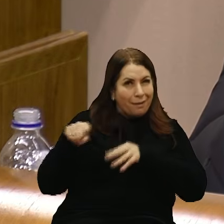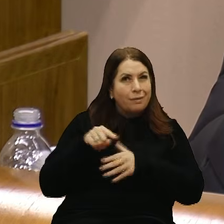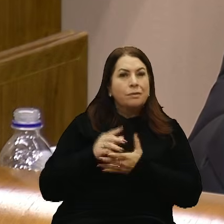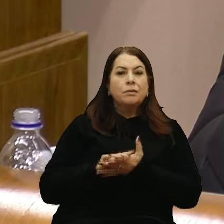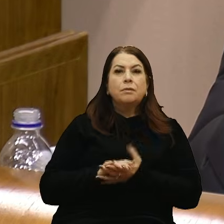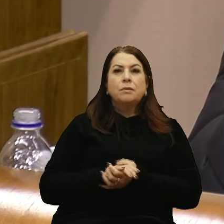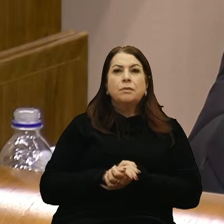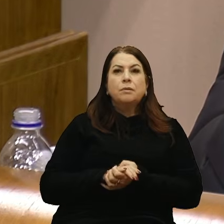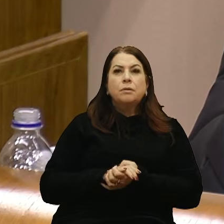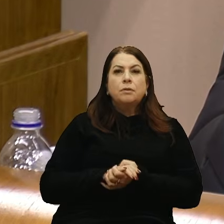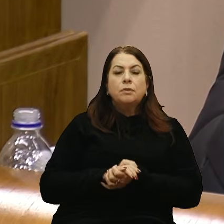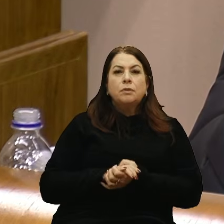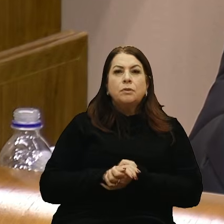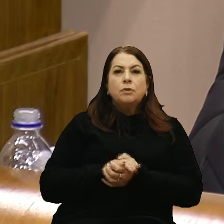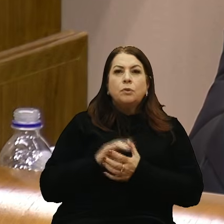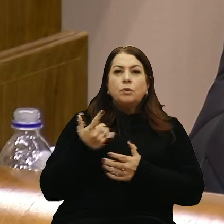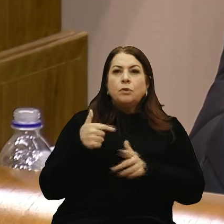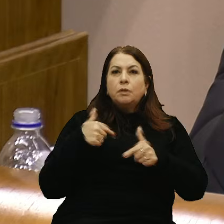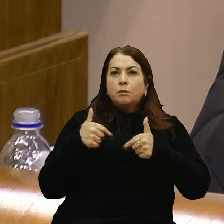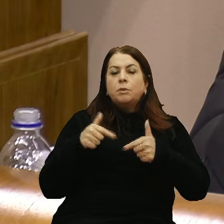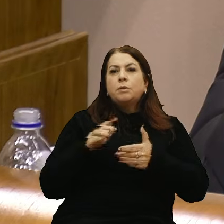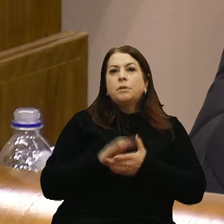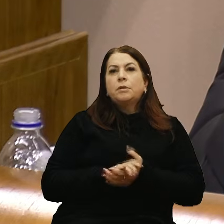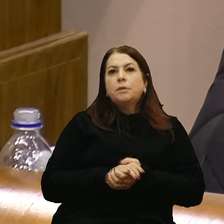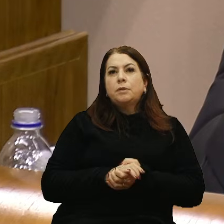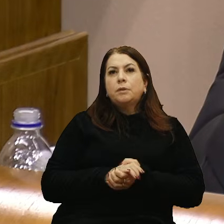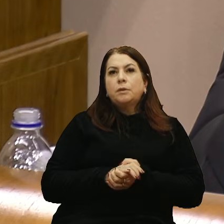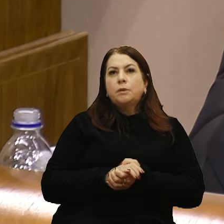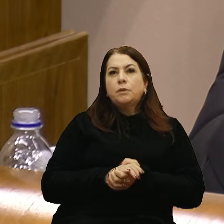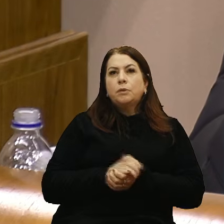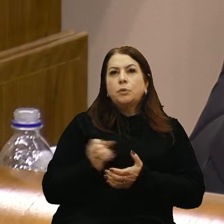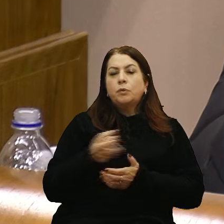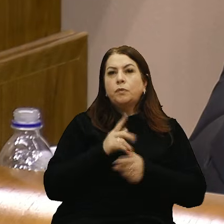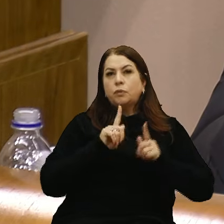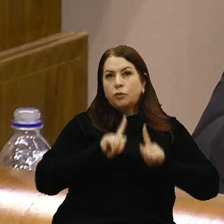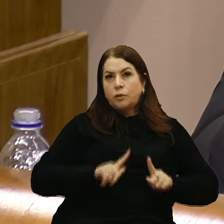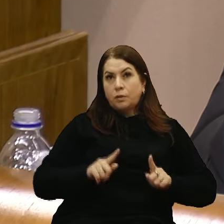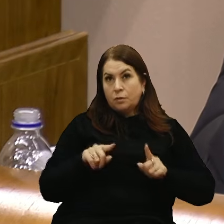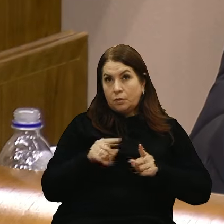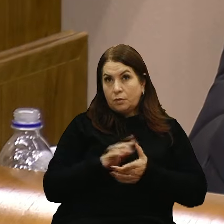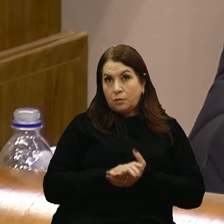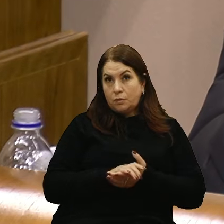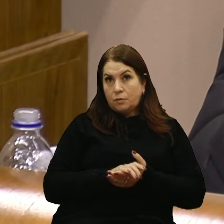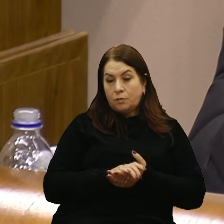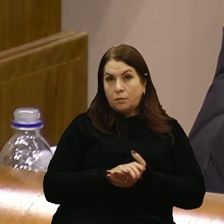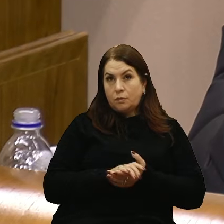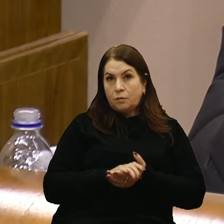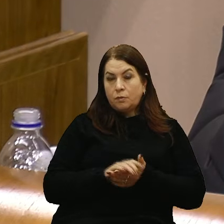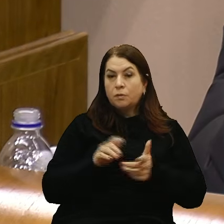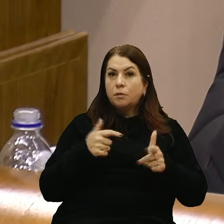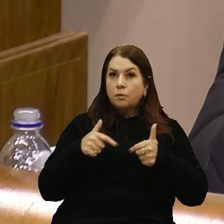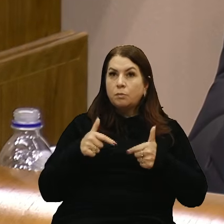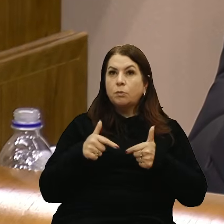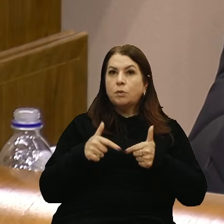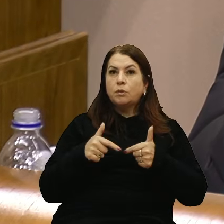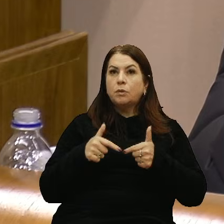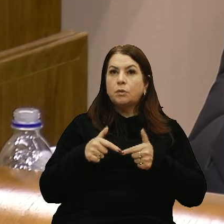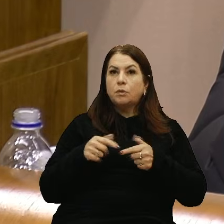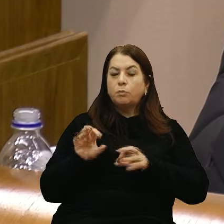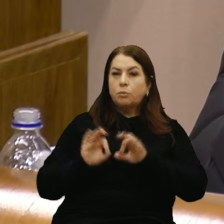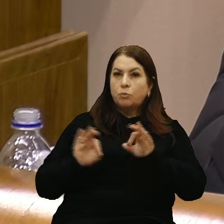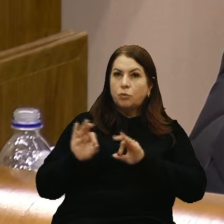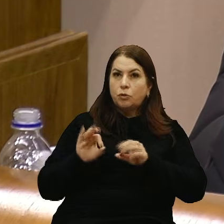E nós estamos trabalhando com uma nova gestão, nós estamos trabalhando com